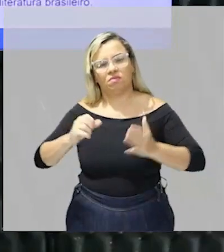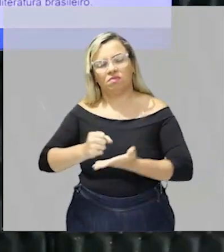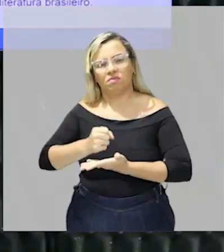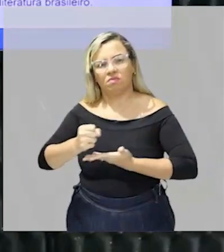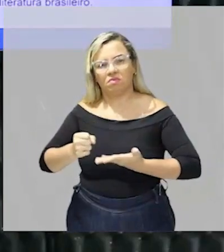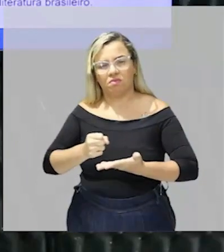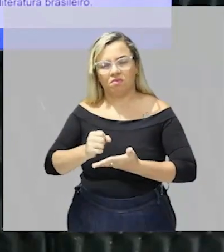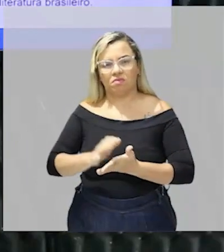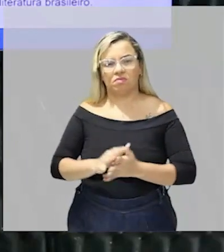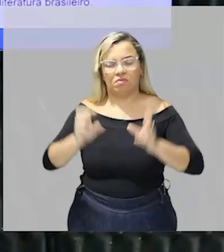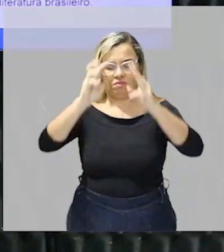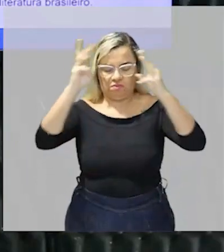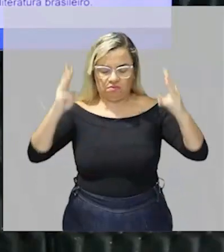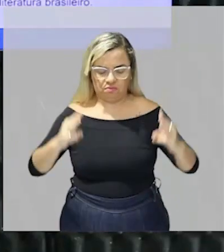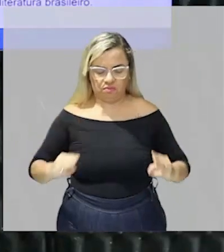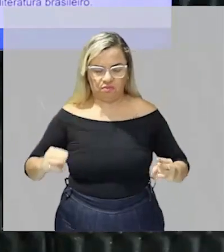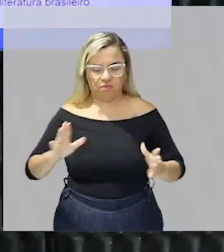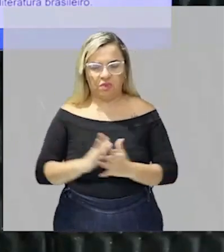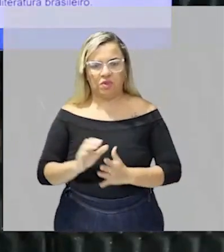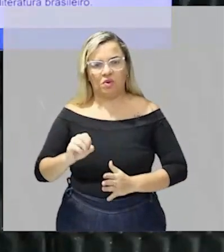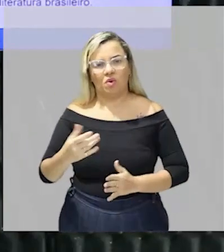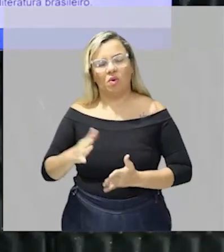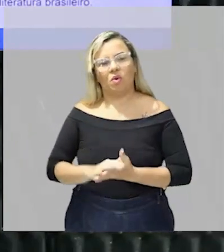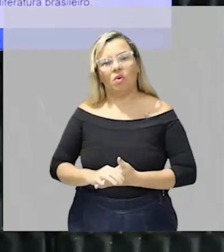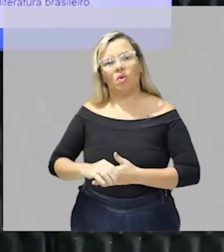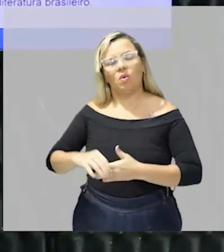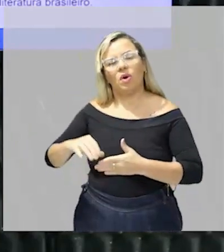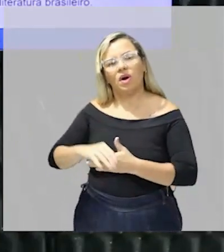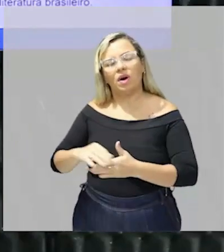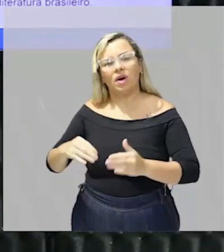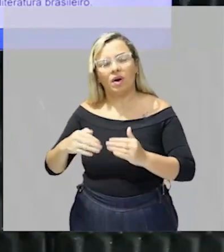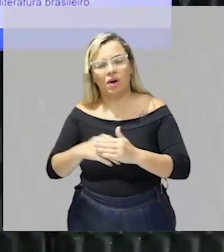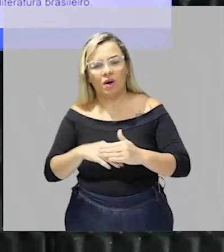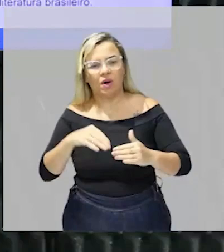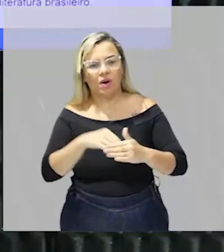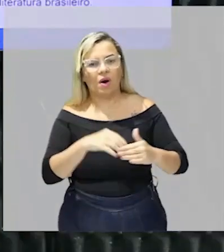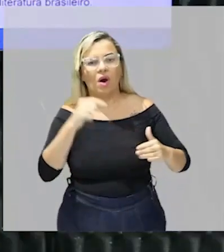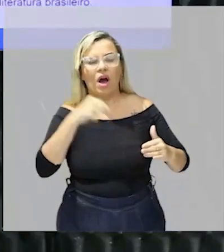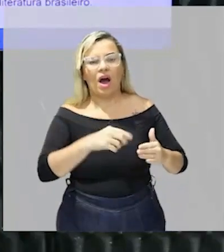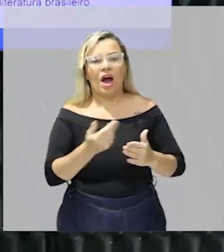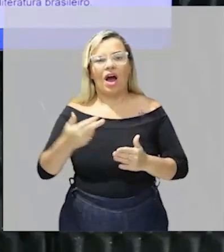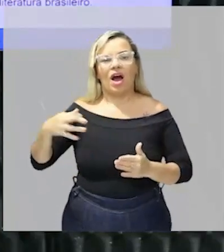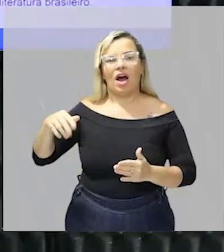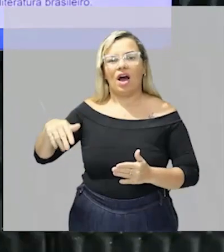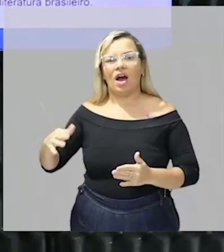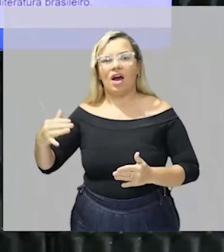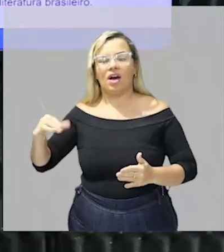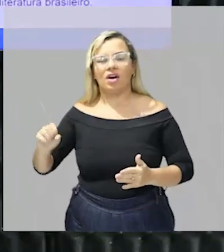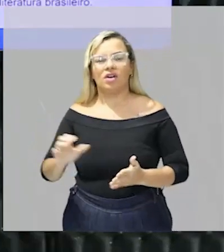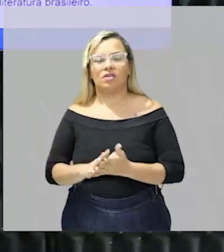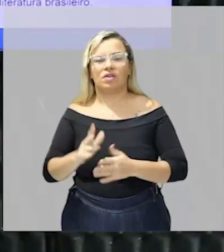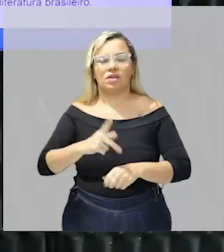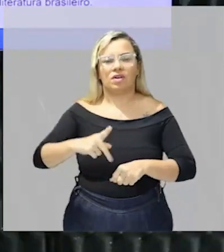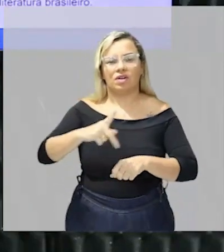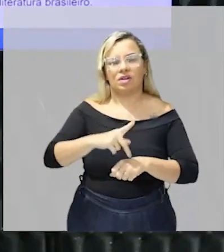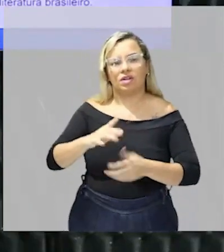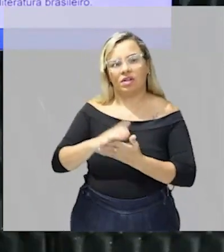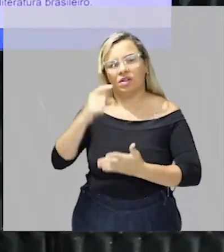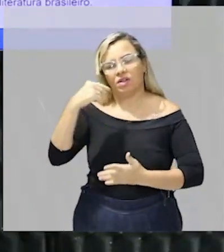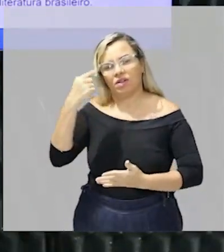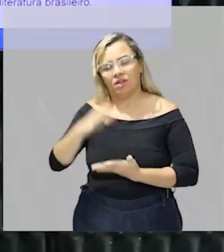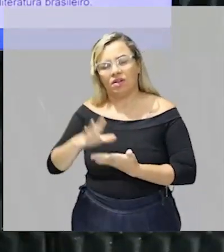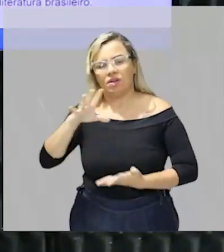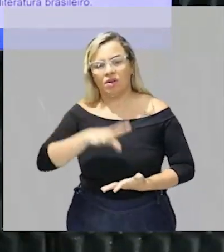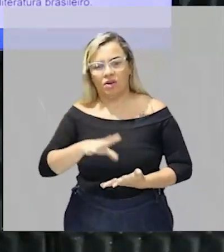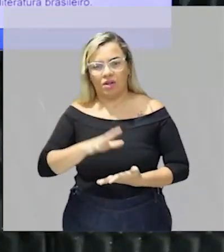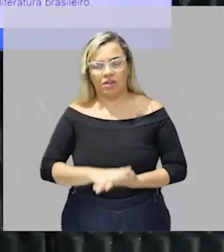em museus, ou em arquivos, lá na Espanha, em Portugal, ou até mesmo nesse país da América Latina.